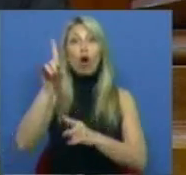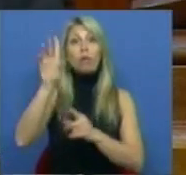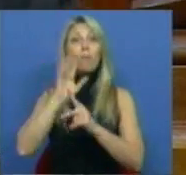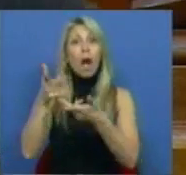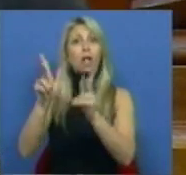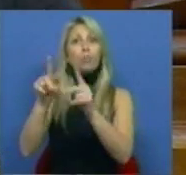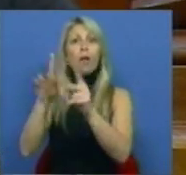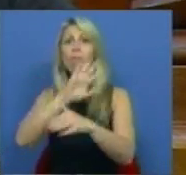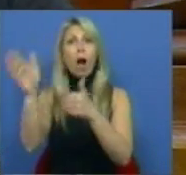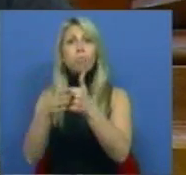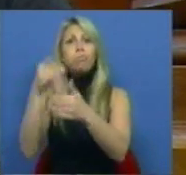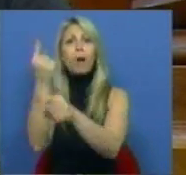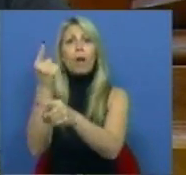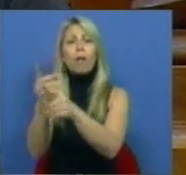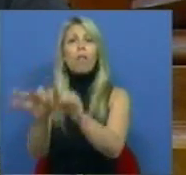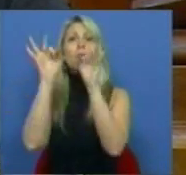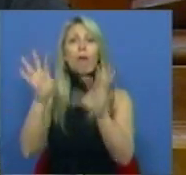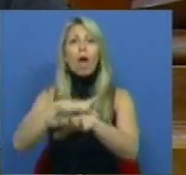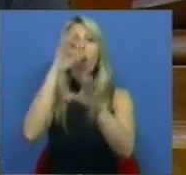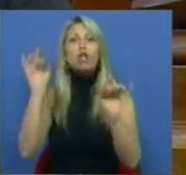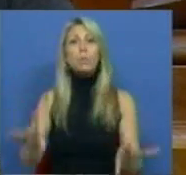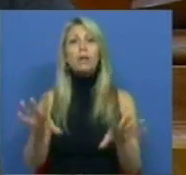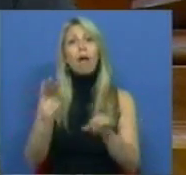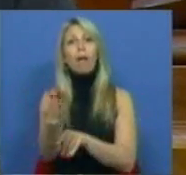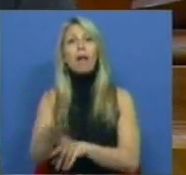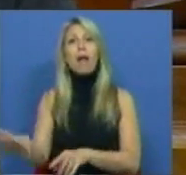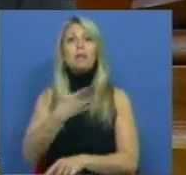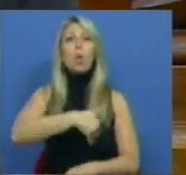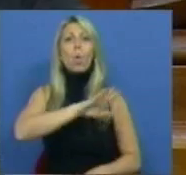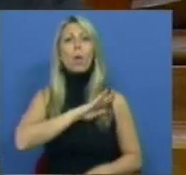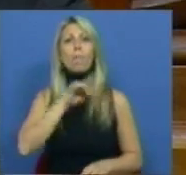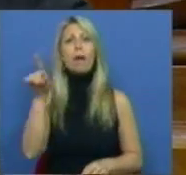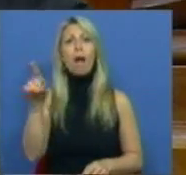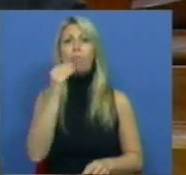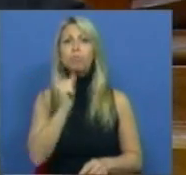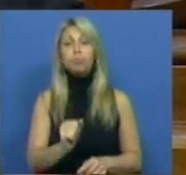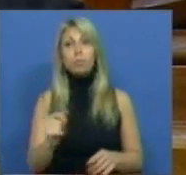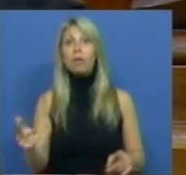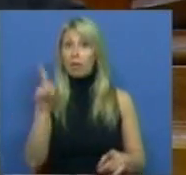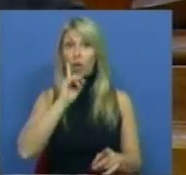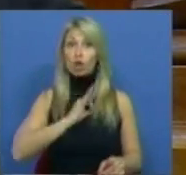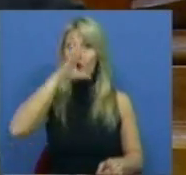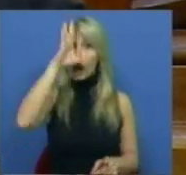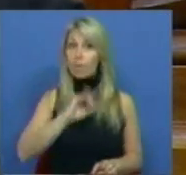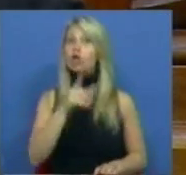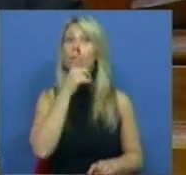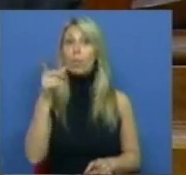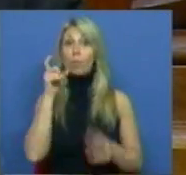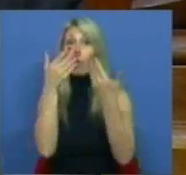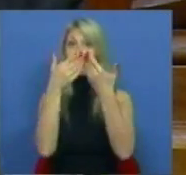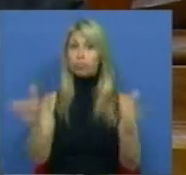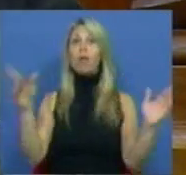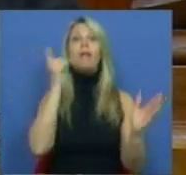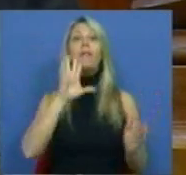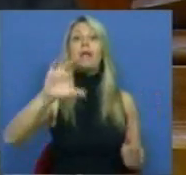encerradas, como é o caso do Hospital Pediátrico de Coimbra, que solenemente a Sra. Ministra prometeu inaugurar no dia 15 de